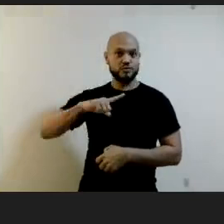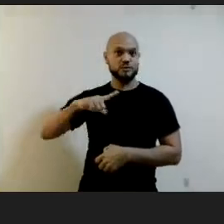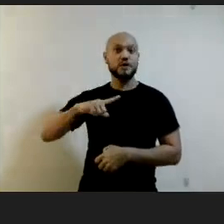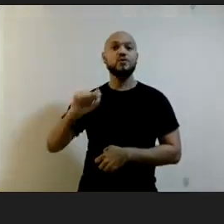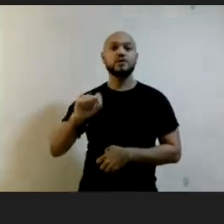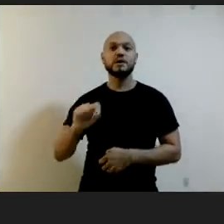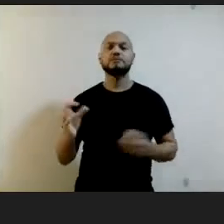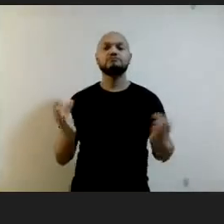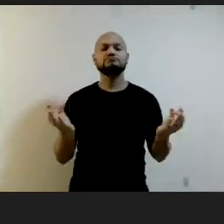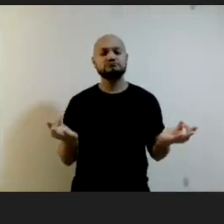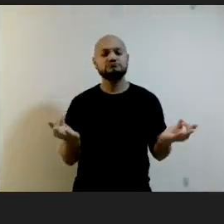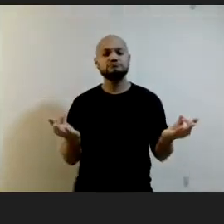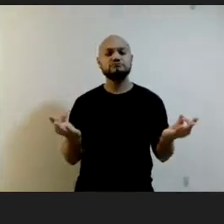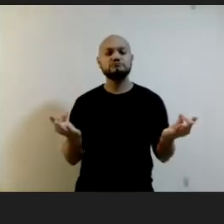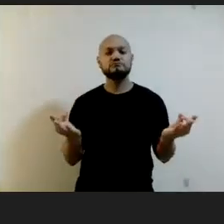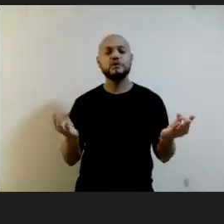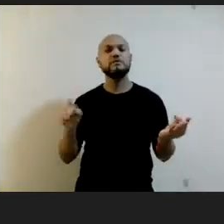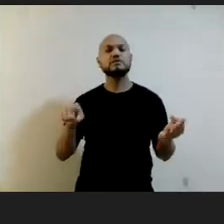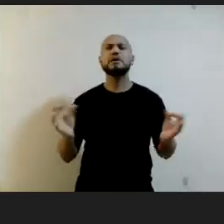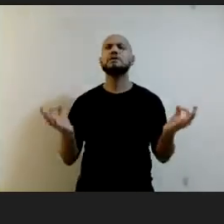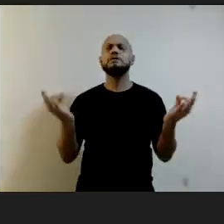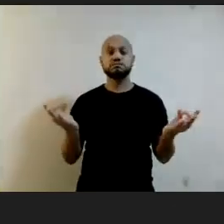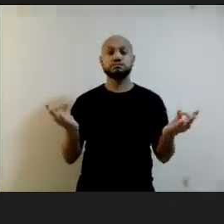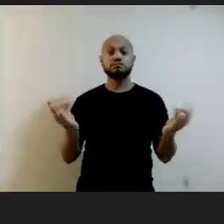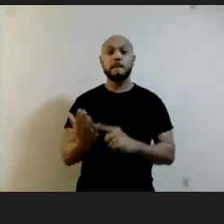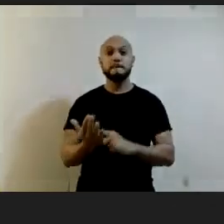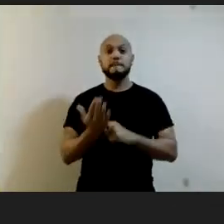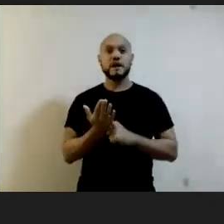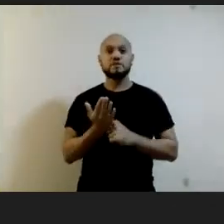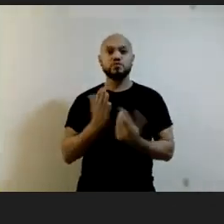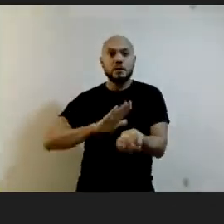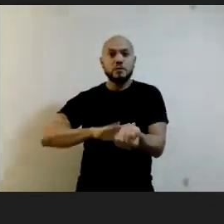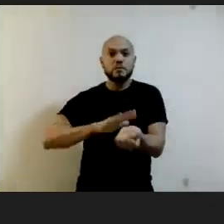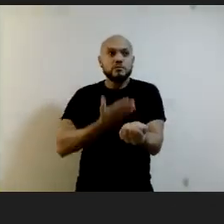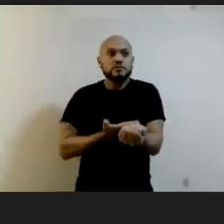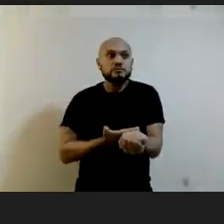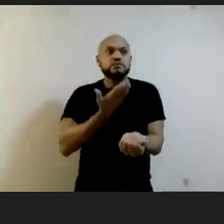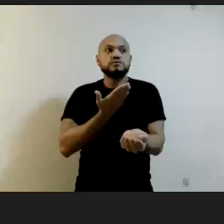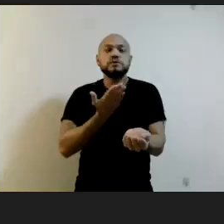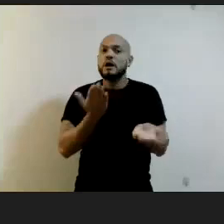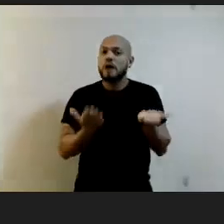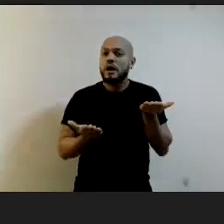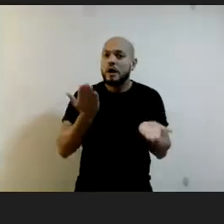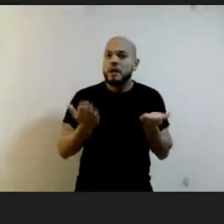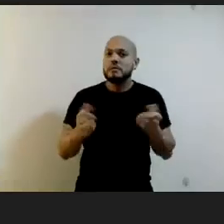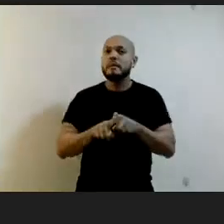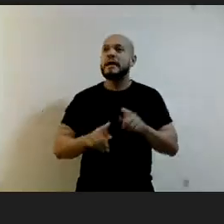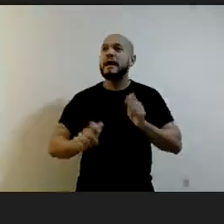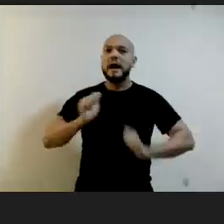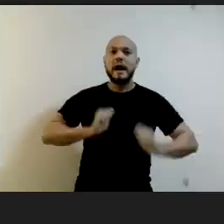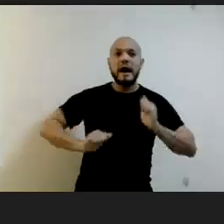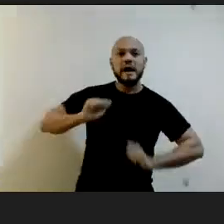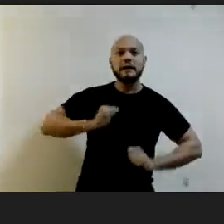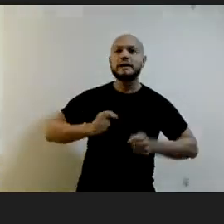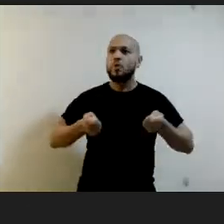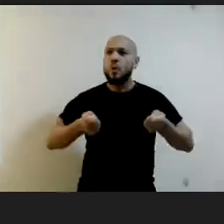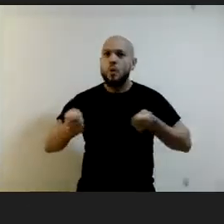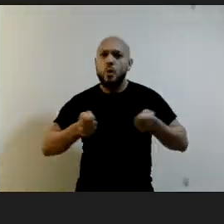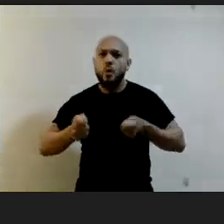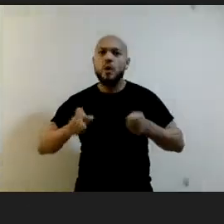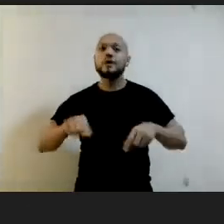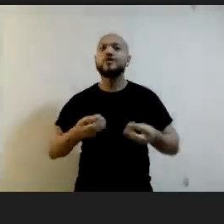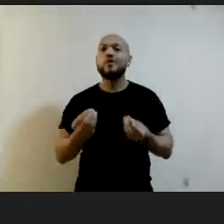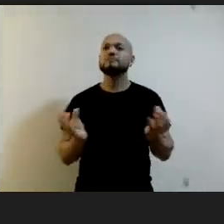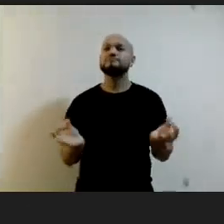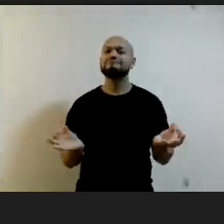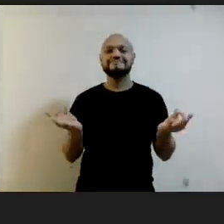a mais de você controlar a pressão, de você controlar a ansiedade. A gente